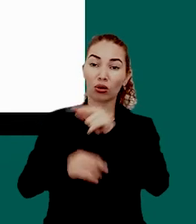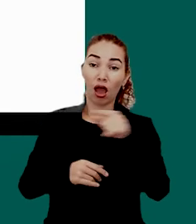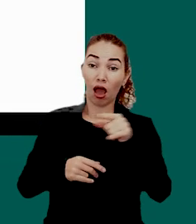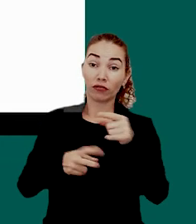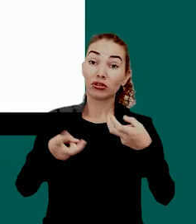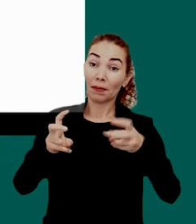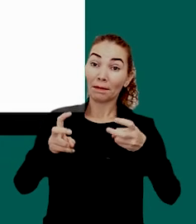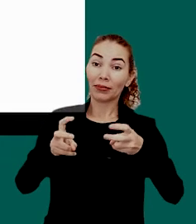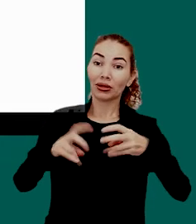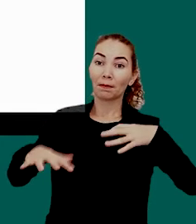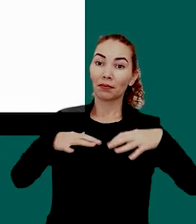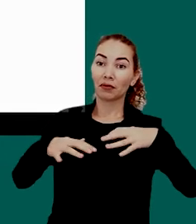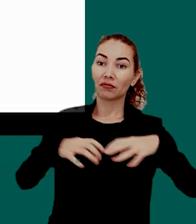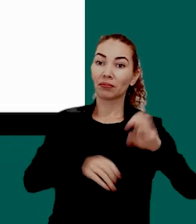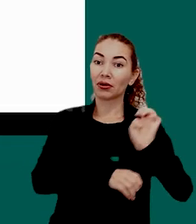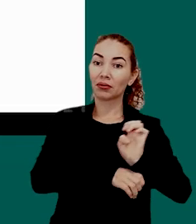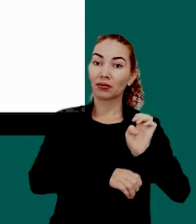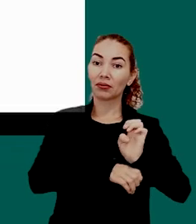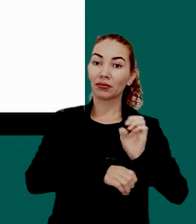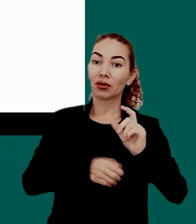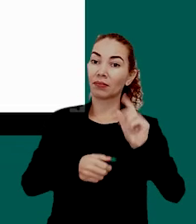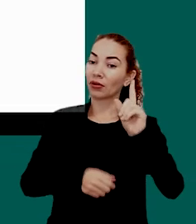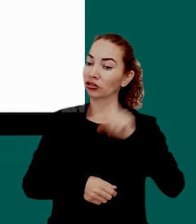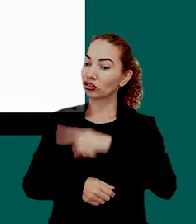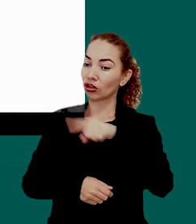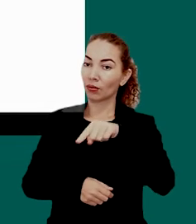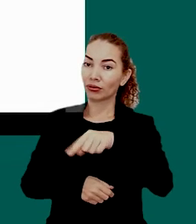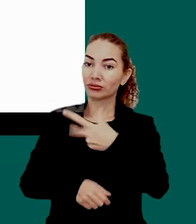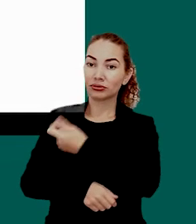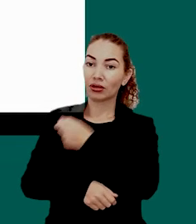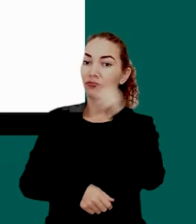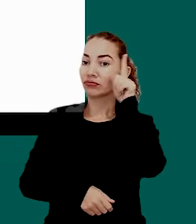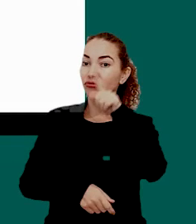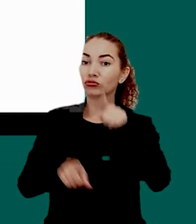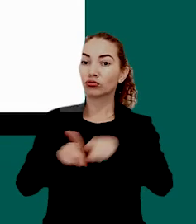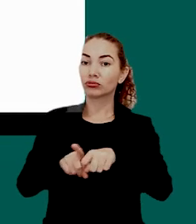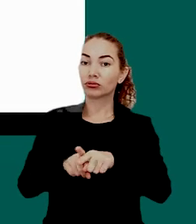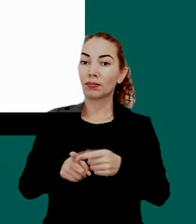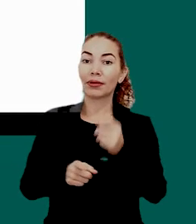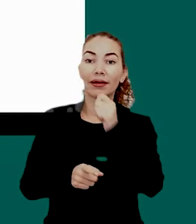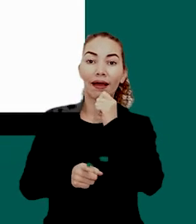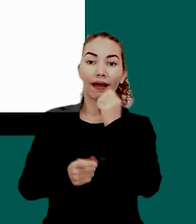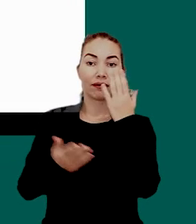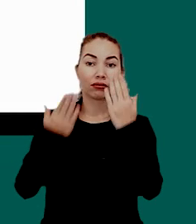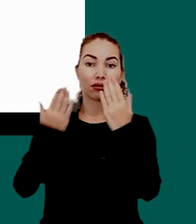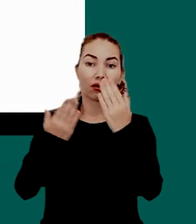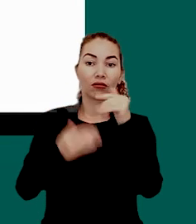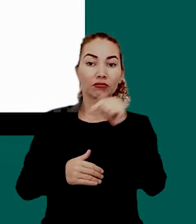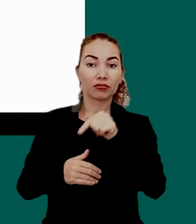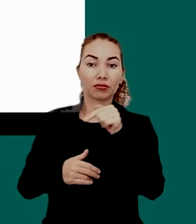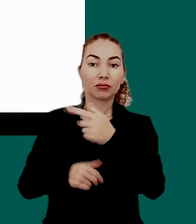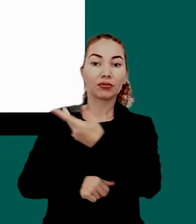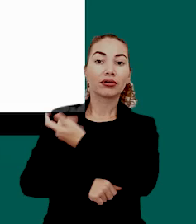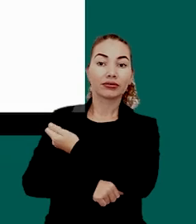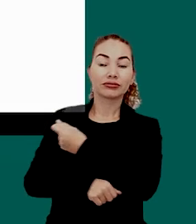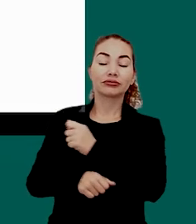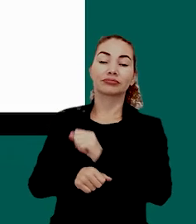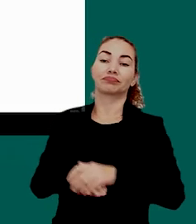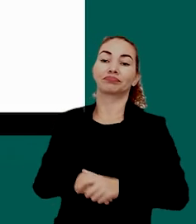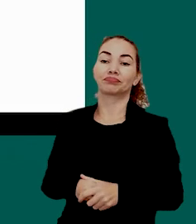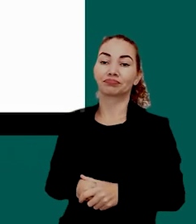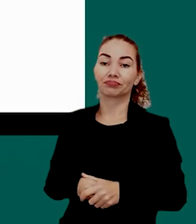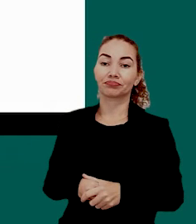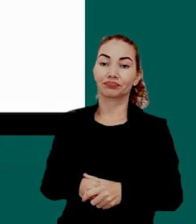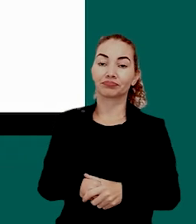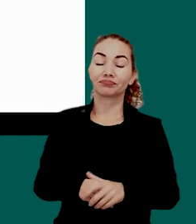movimento europeu de tentar negar a vacina, e nos Estados Unidos também eles ainda são um pouco desconfiados com relação à estratégia vacinal.